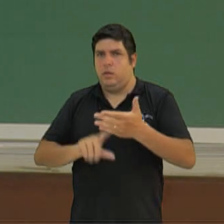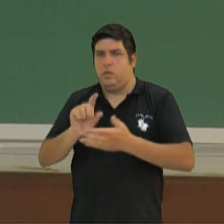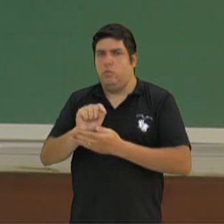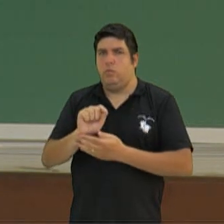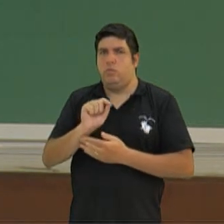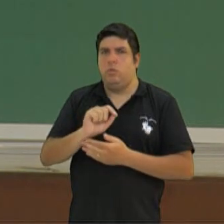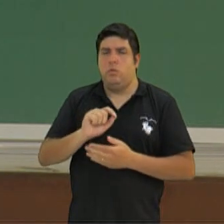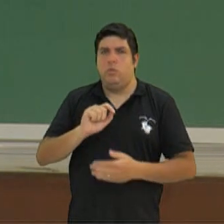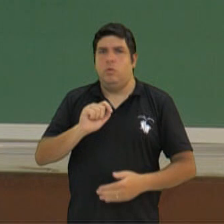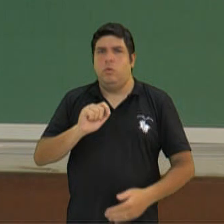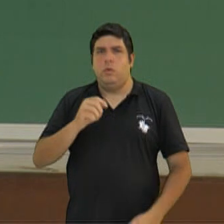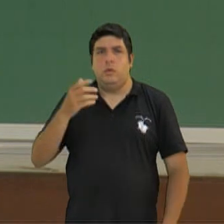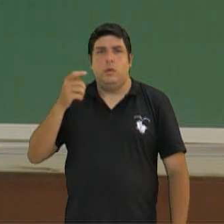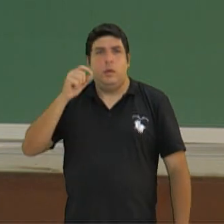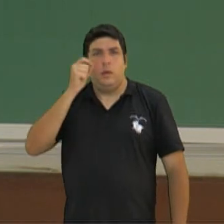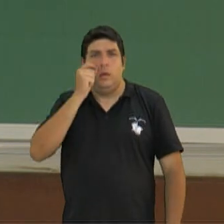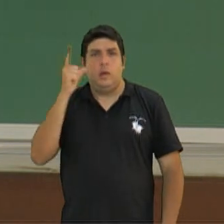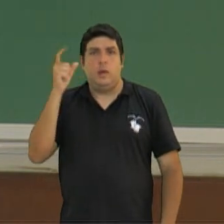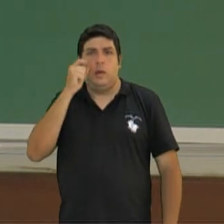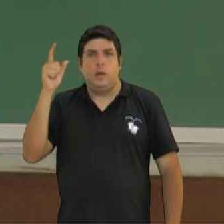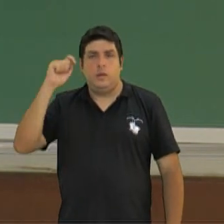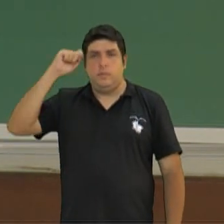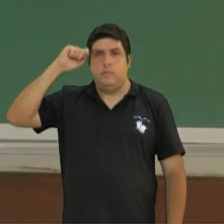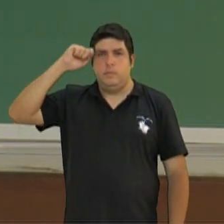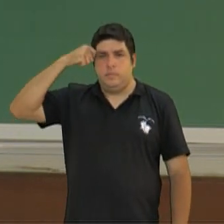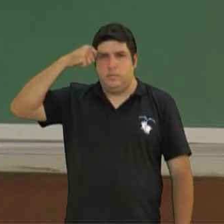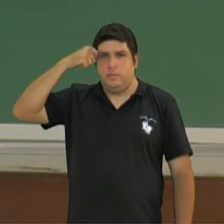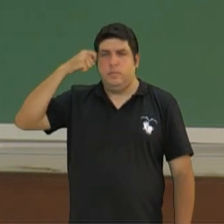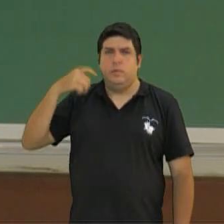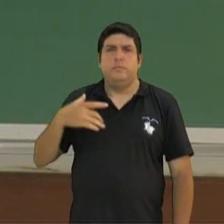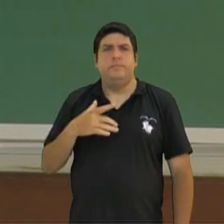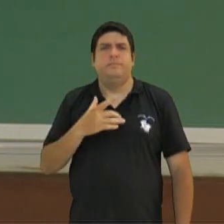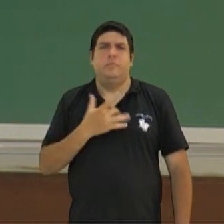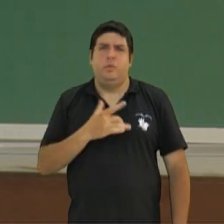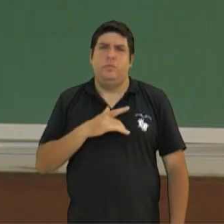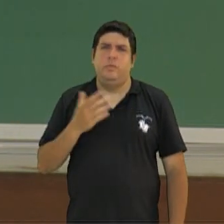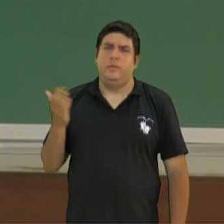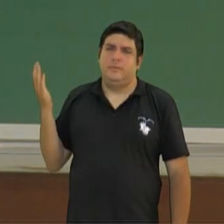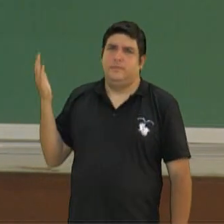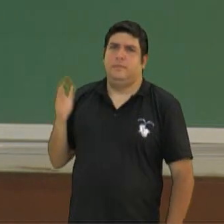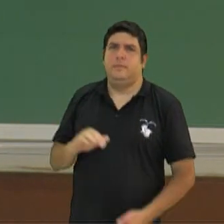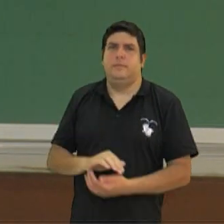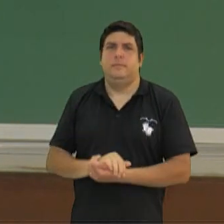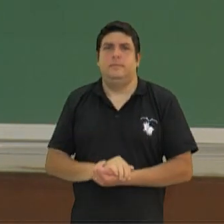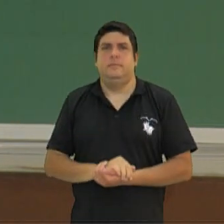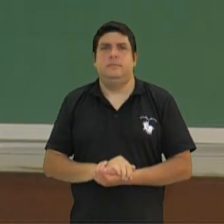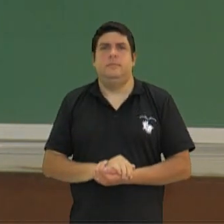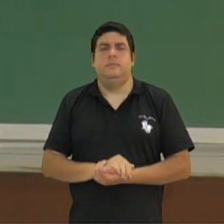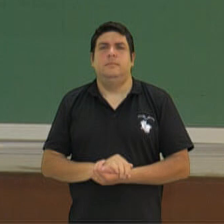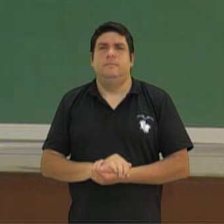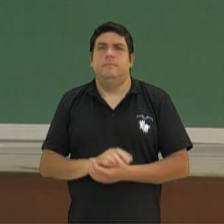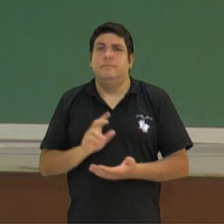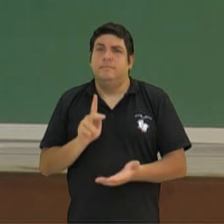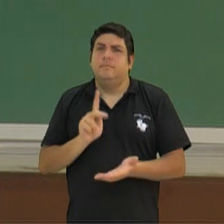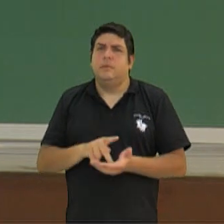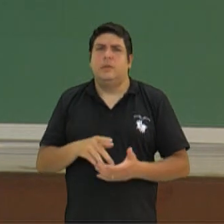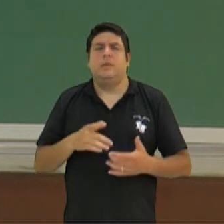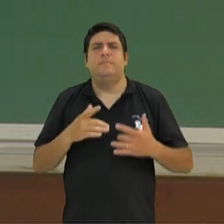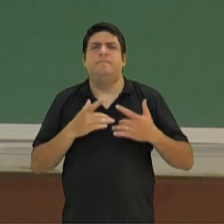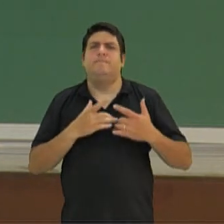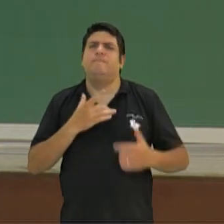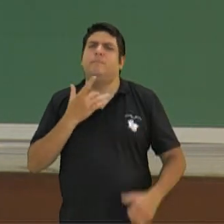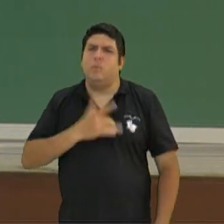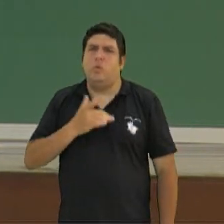Black Cat, o gato preto. E o pobre coitado do nosso gato preto aí, tadinho. Né? Gente, dá até pena do que fazem com